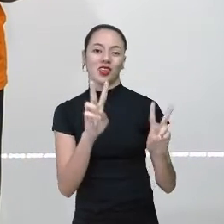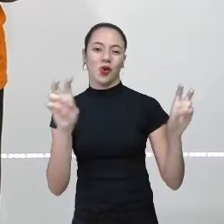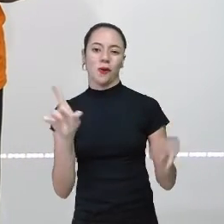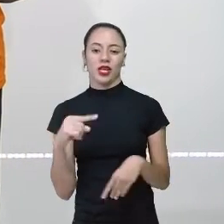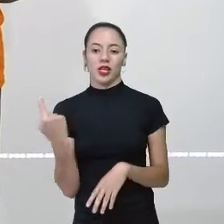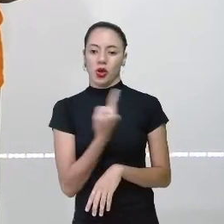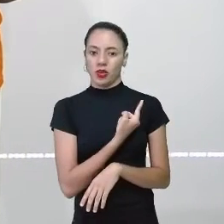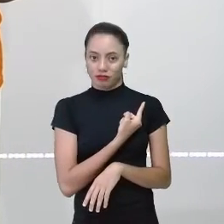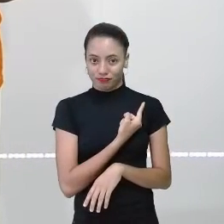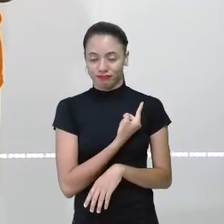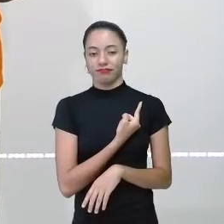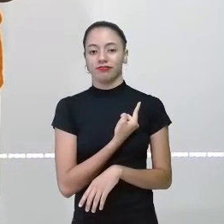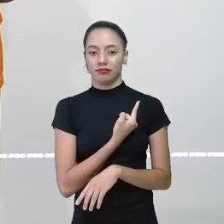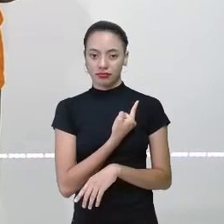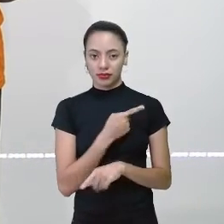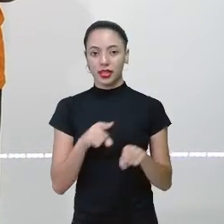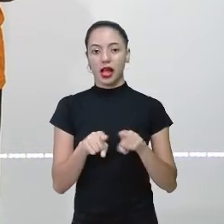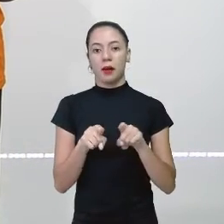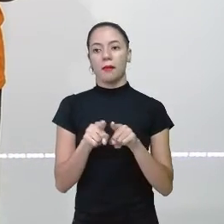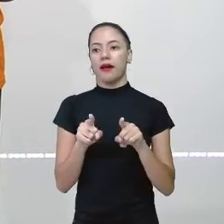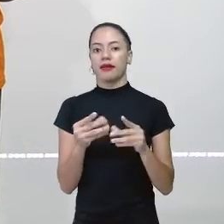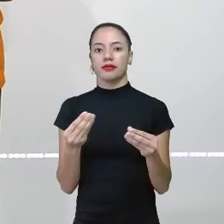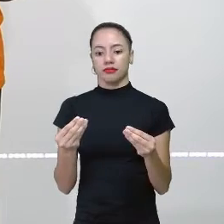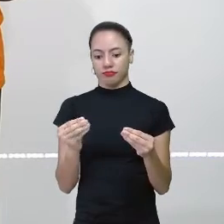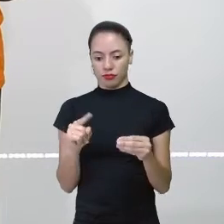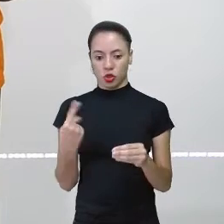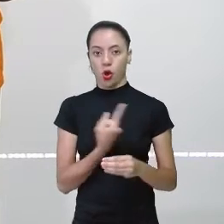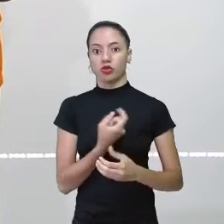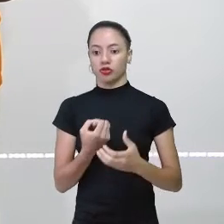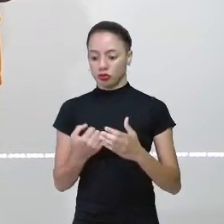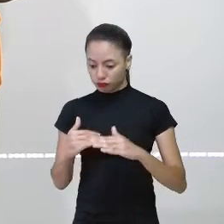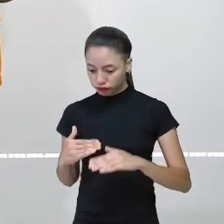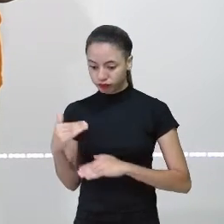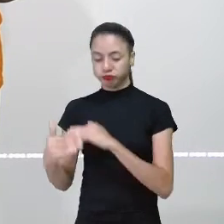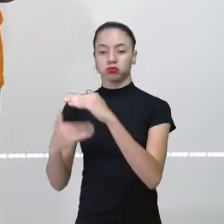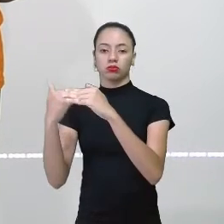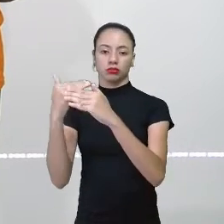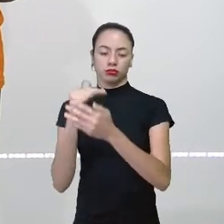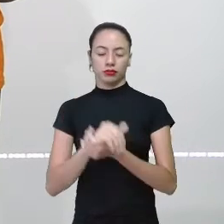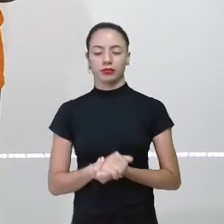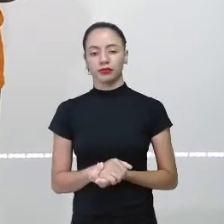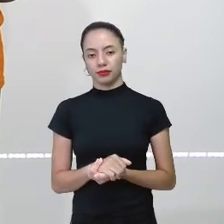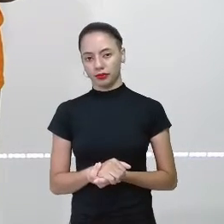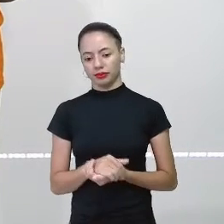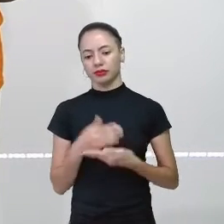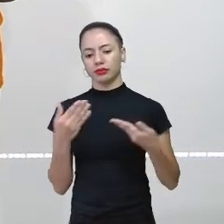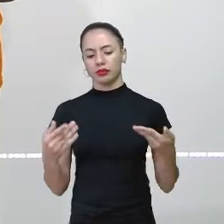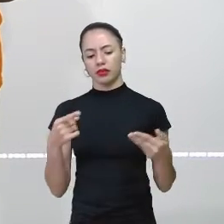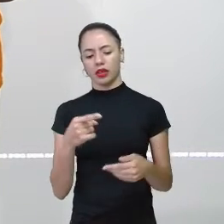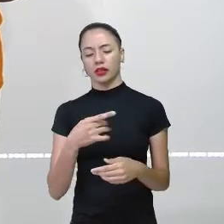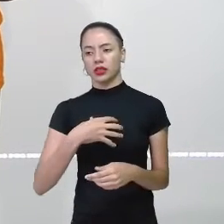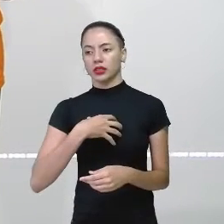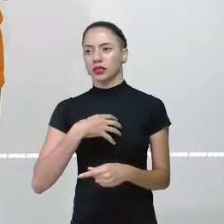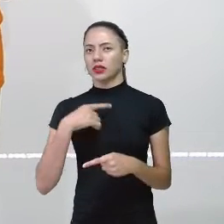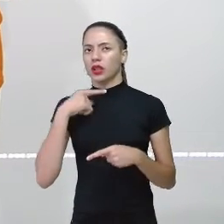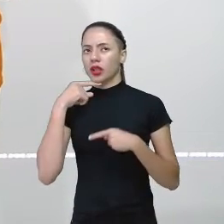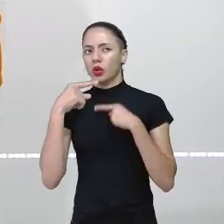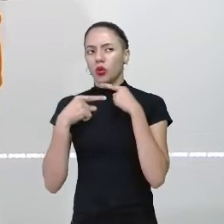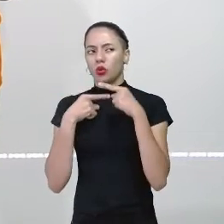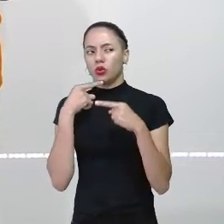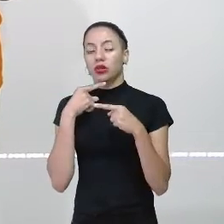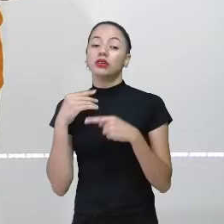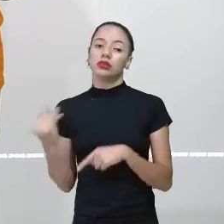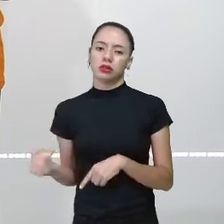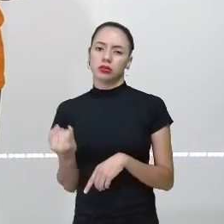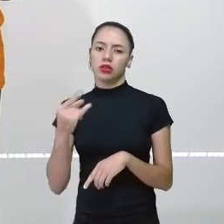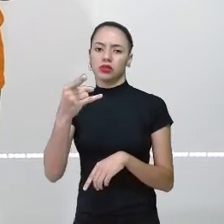sobre a criação da gente. Então, até se ver nesse lugar de dúvida, é importante para